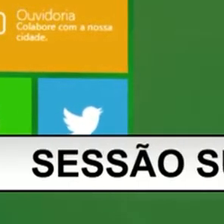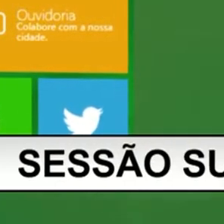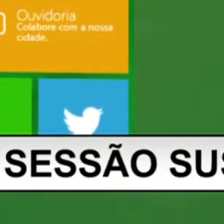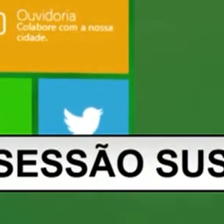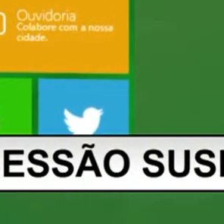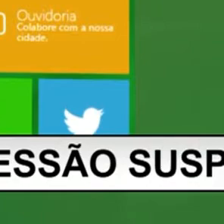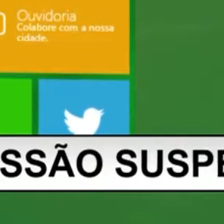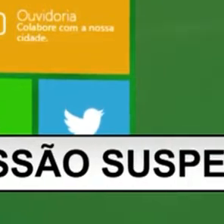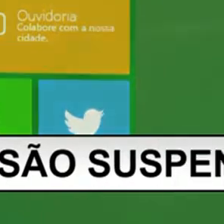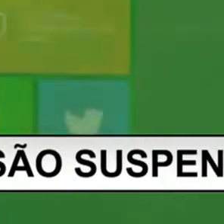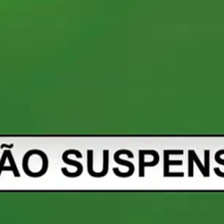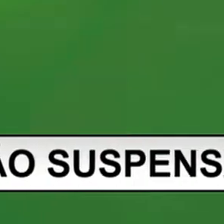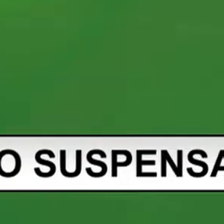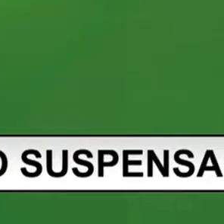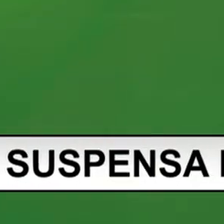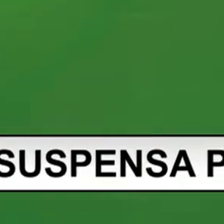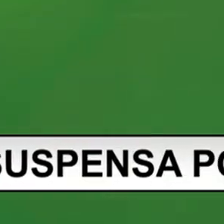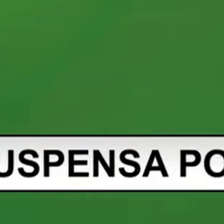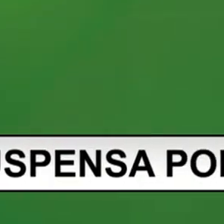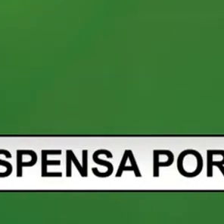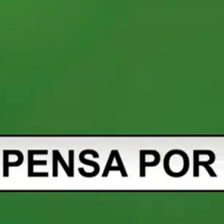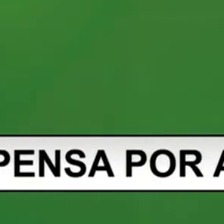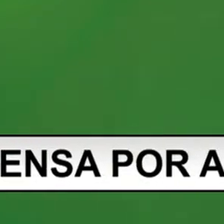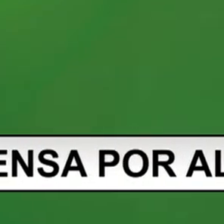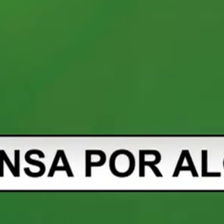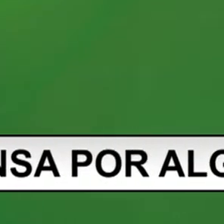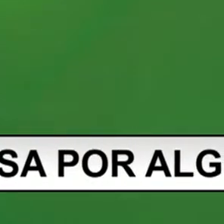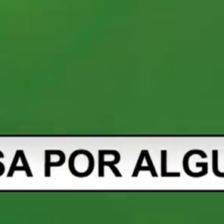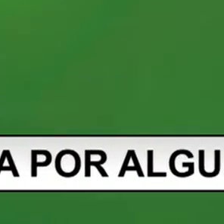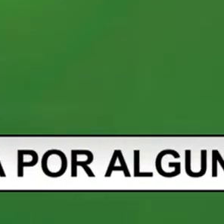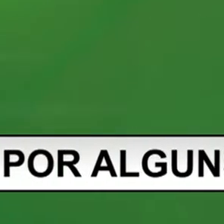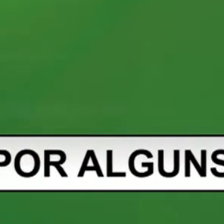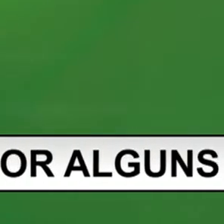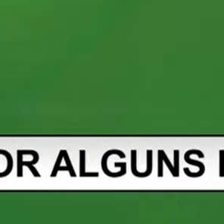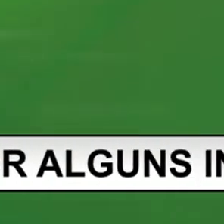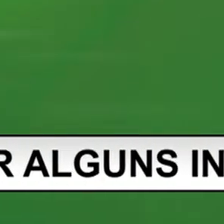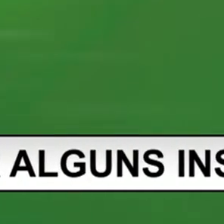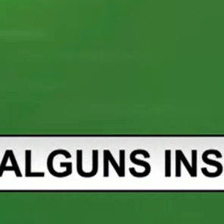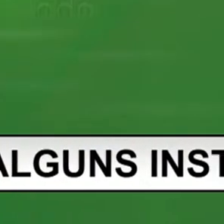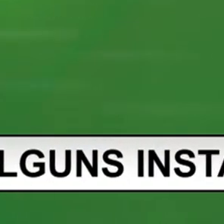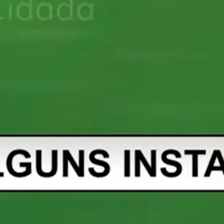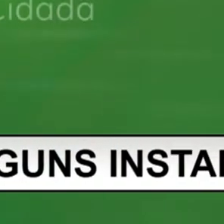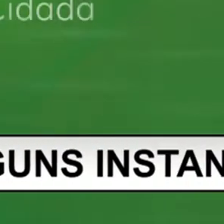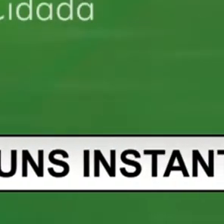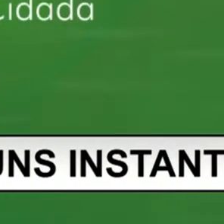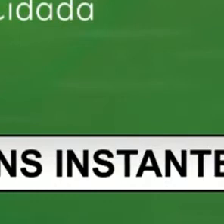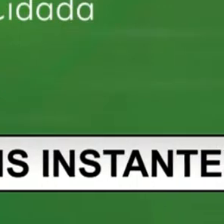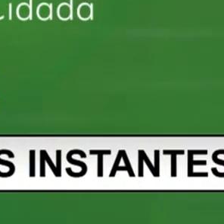Thank you.